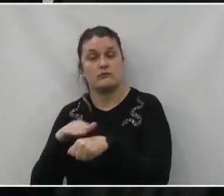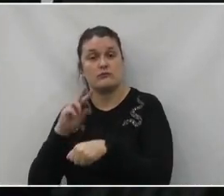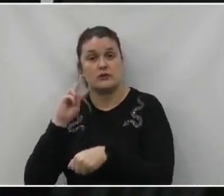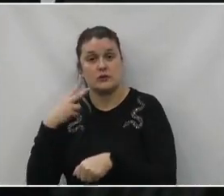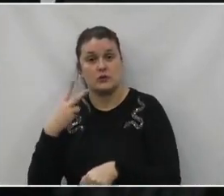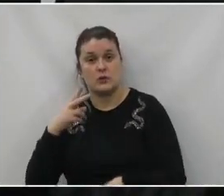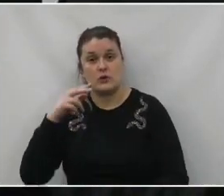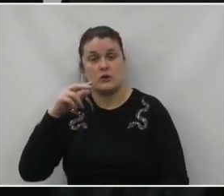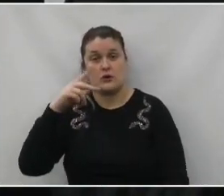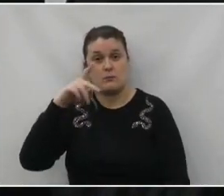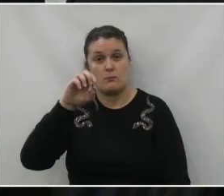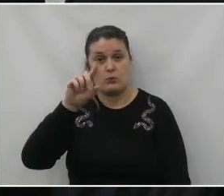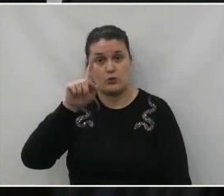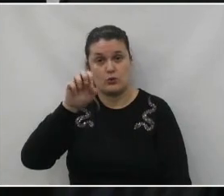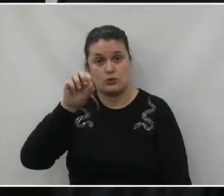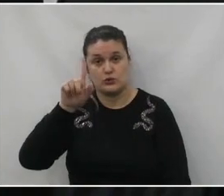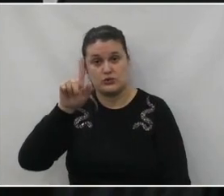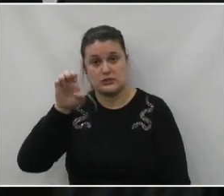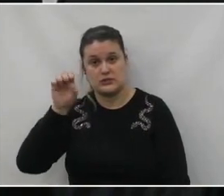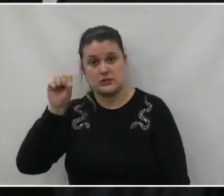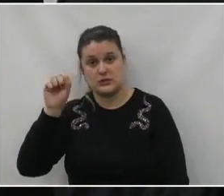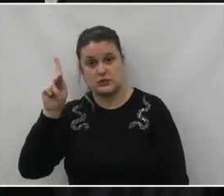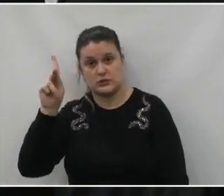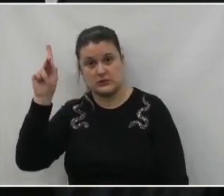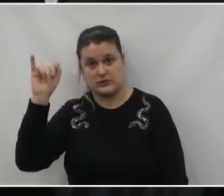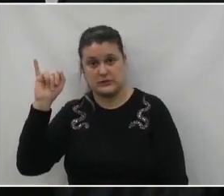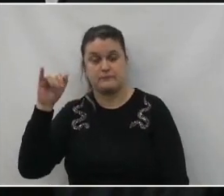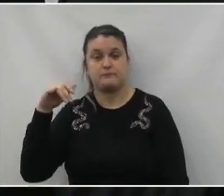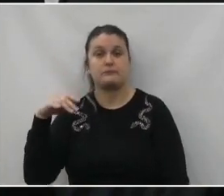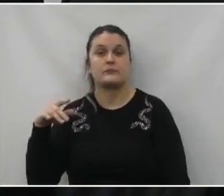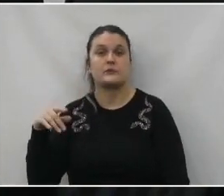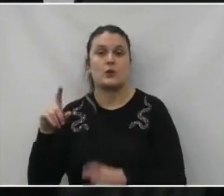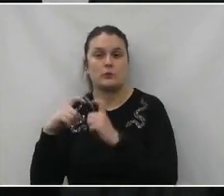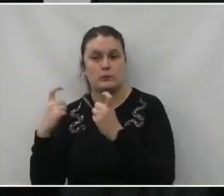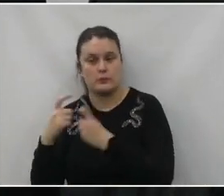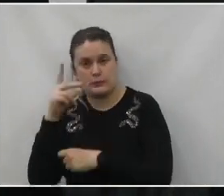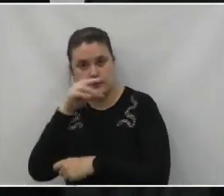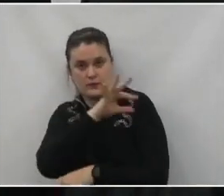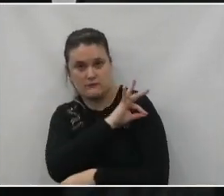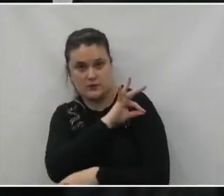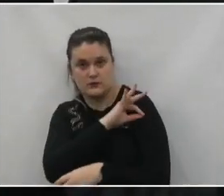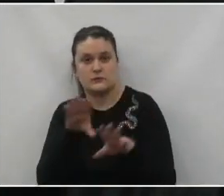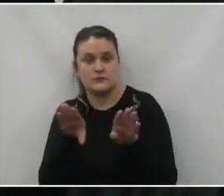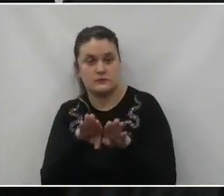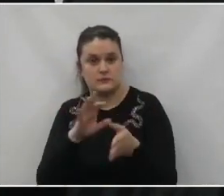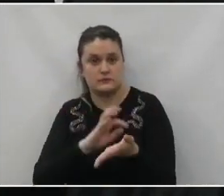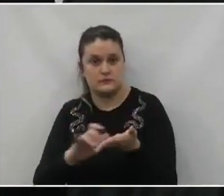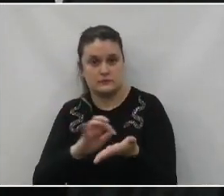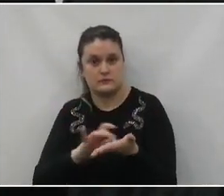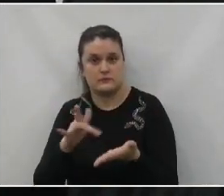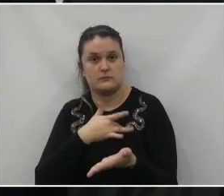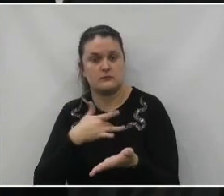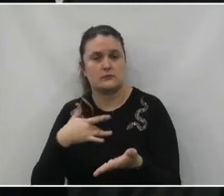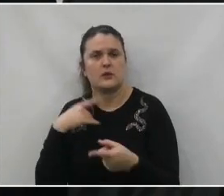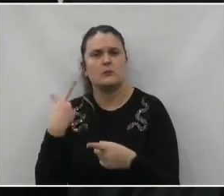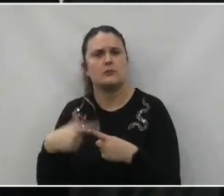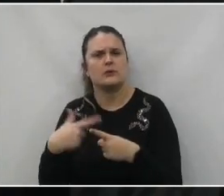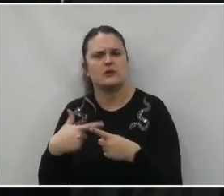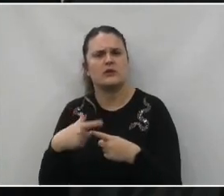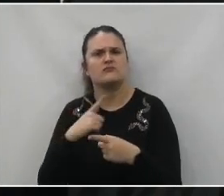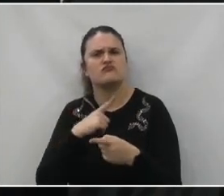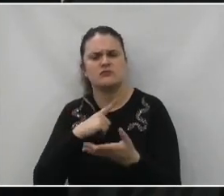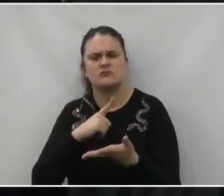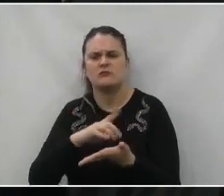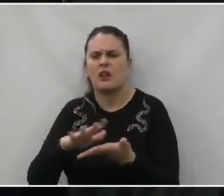Pogogelski há tempo atrás, numa reunião com o prefeito, também com a secretária de saúde, porque havia uma